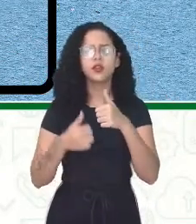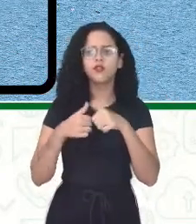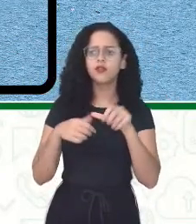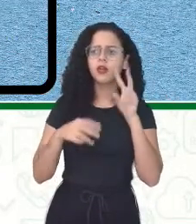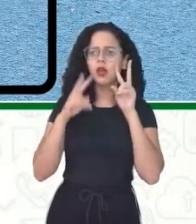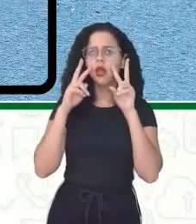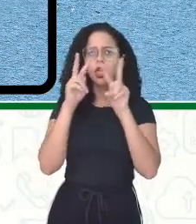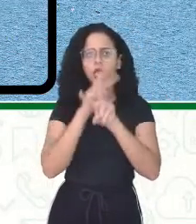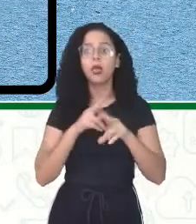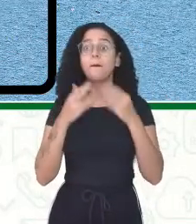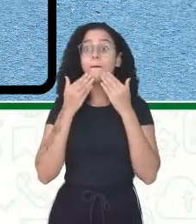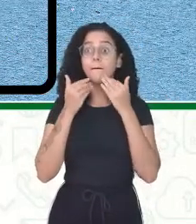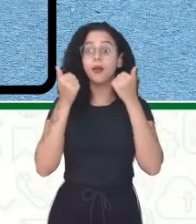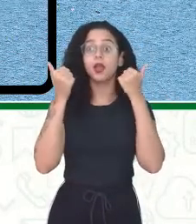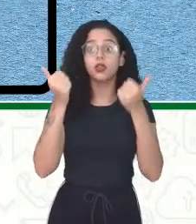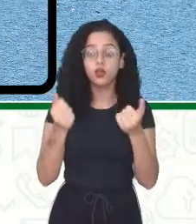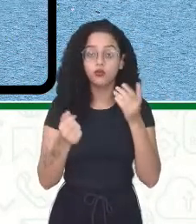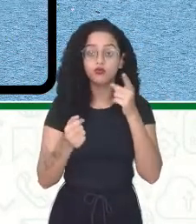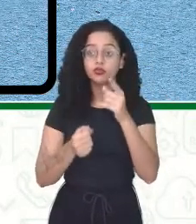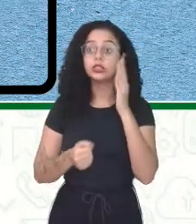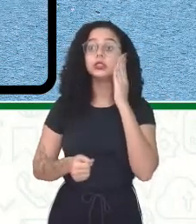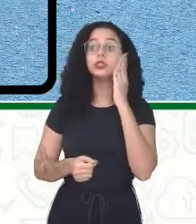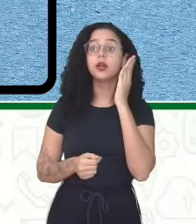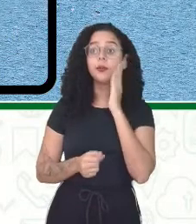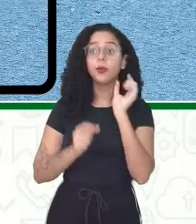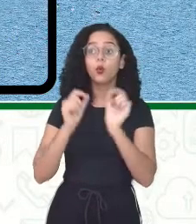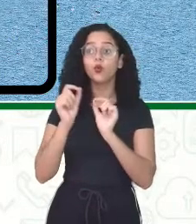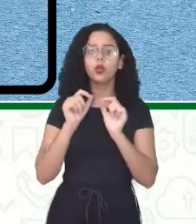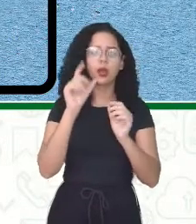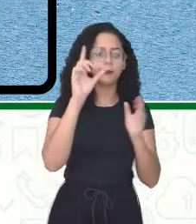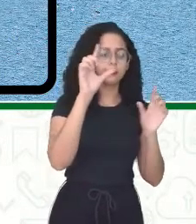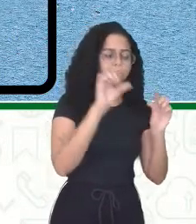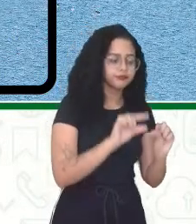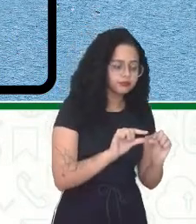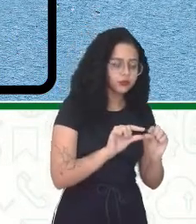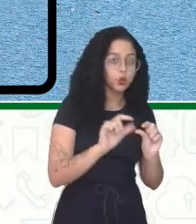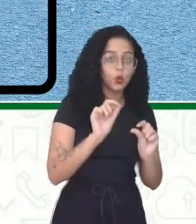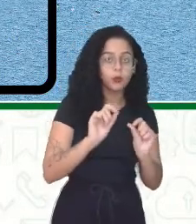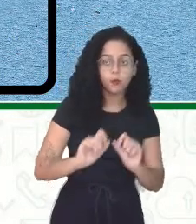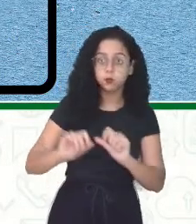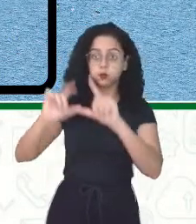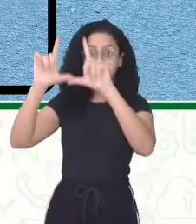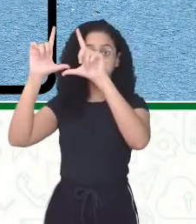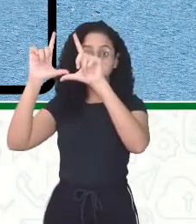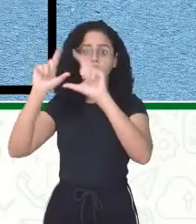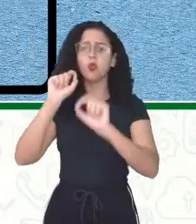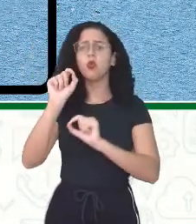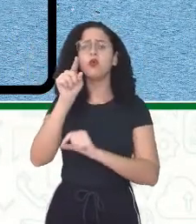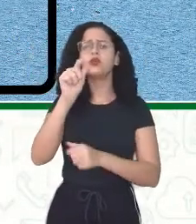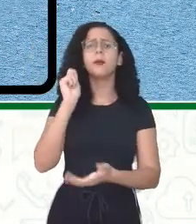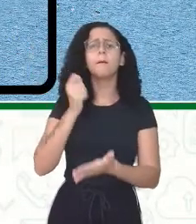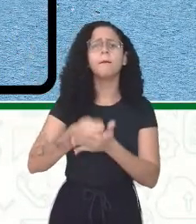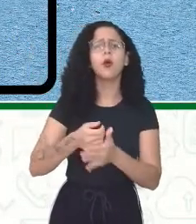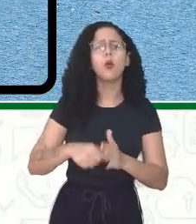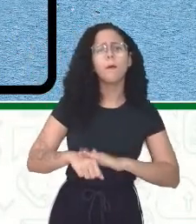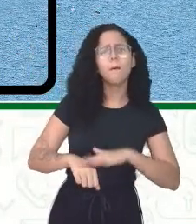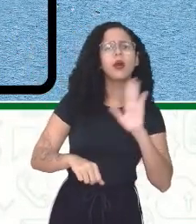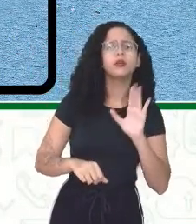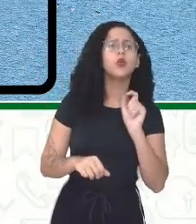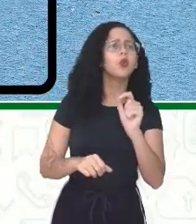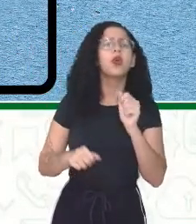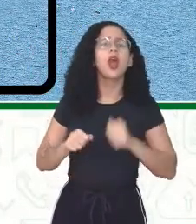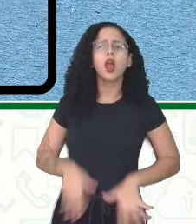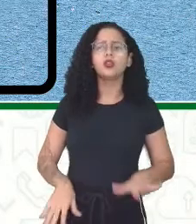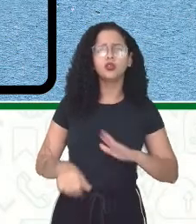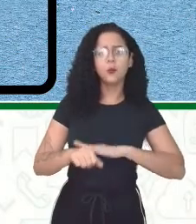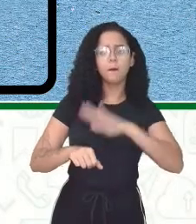visão melhor para você saber o que é menor e o que é maior. O que você pagou mais? O que você gastou